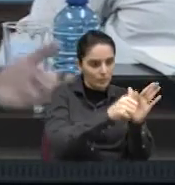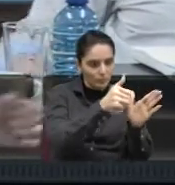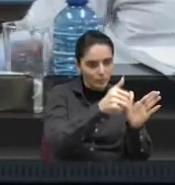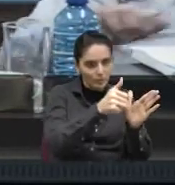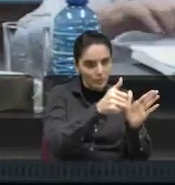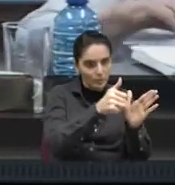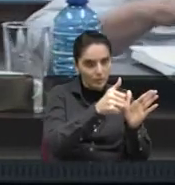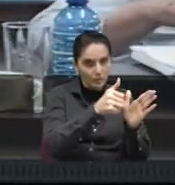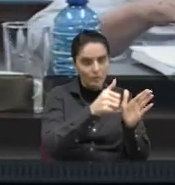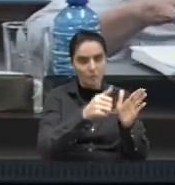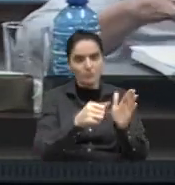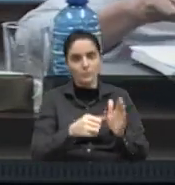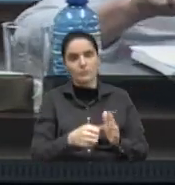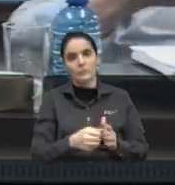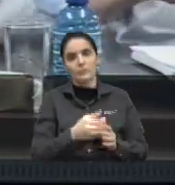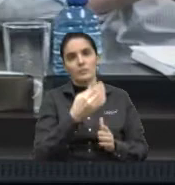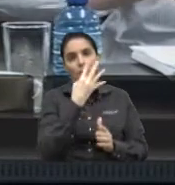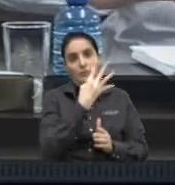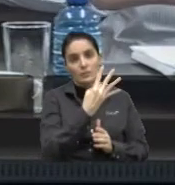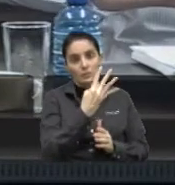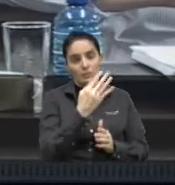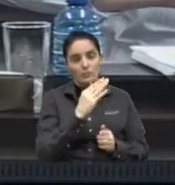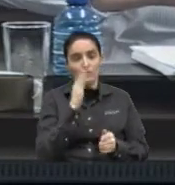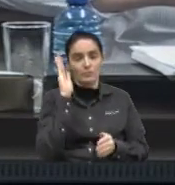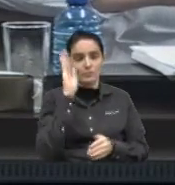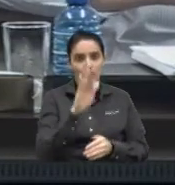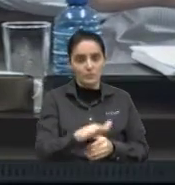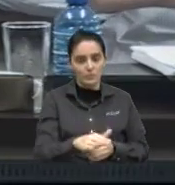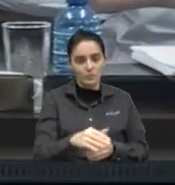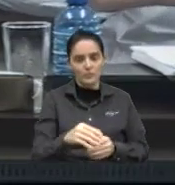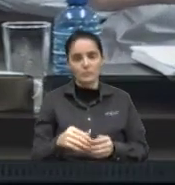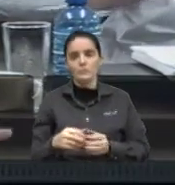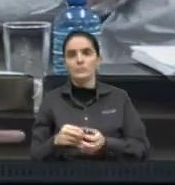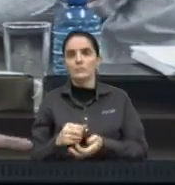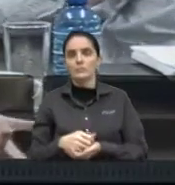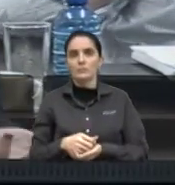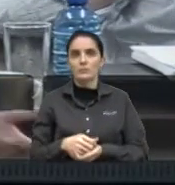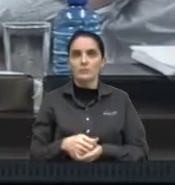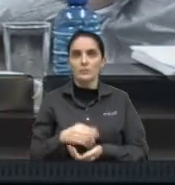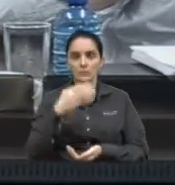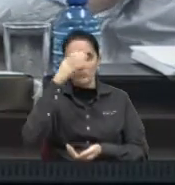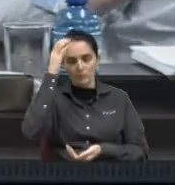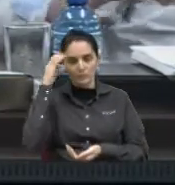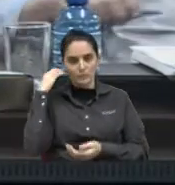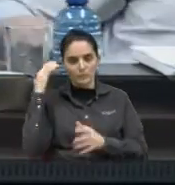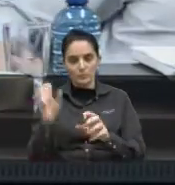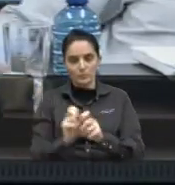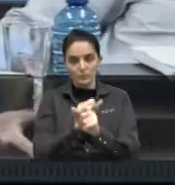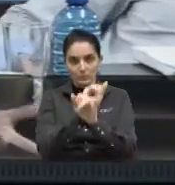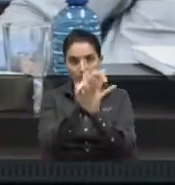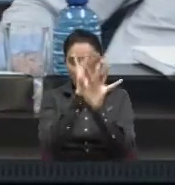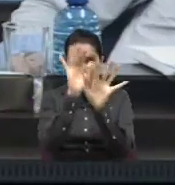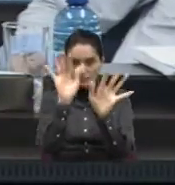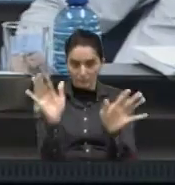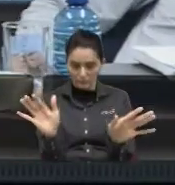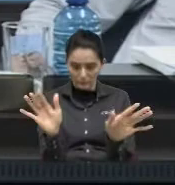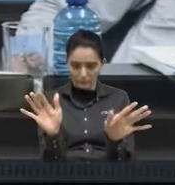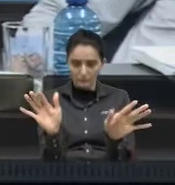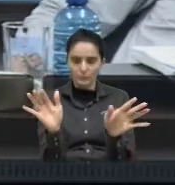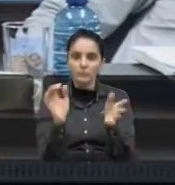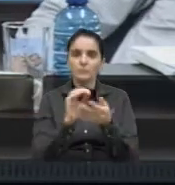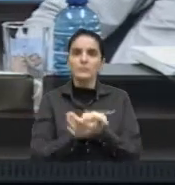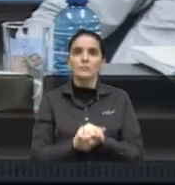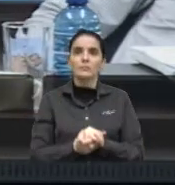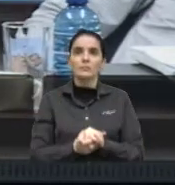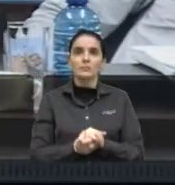16 horas caso seja aprovado aqui nesta casa não gostaria de fazer essas colocações fazer essas essas